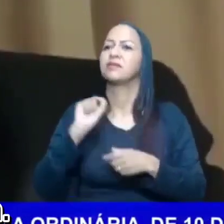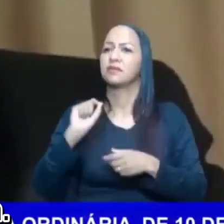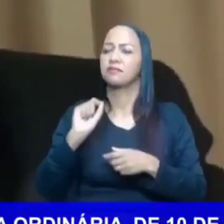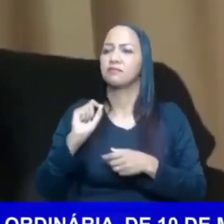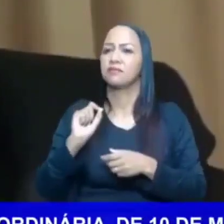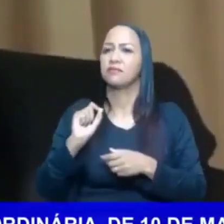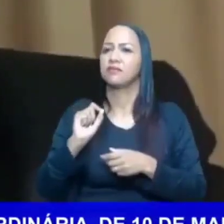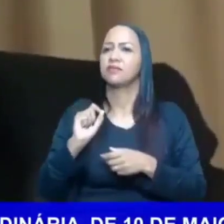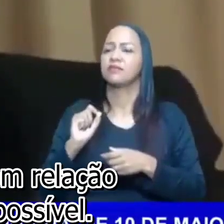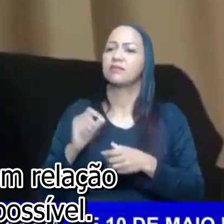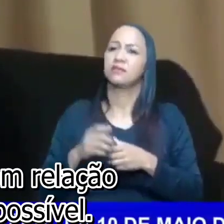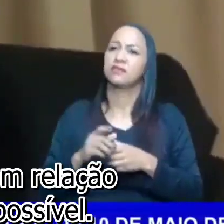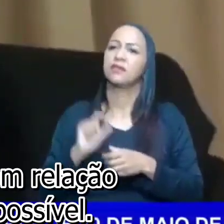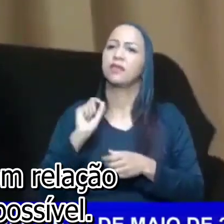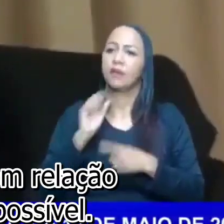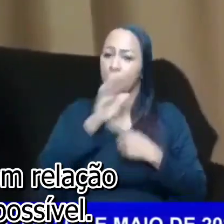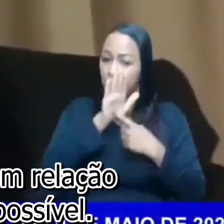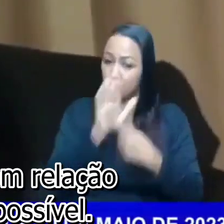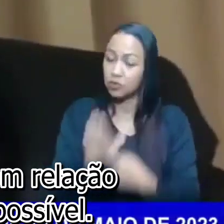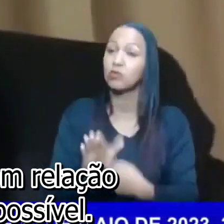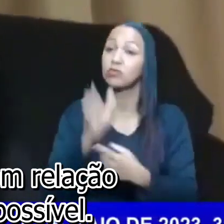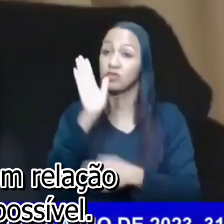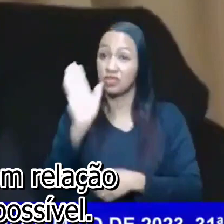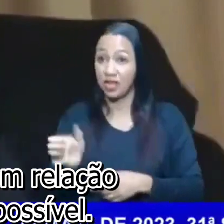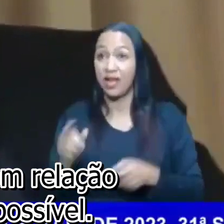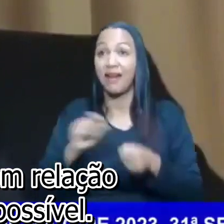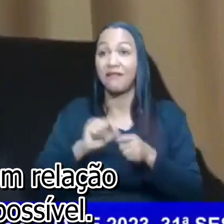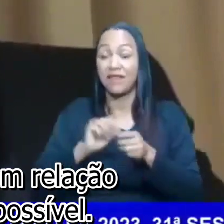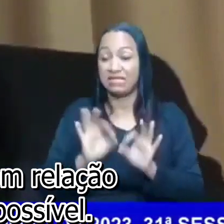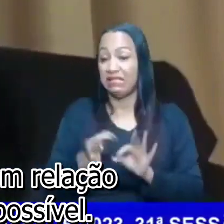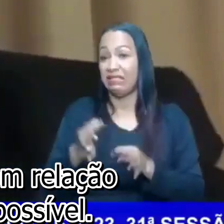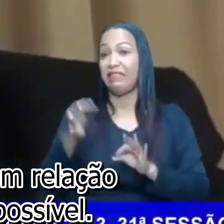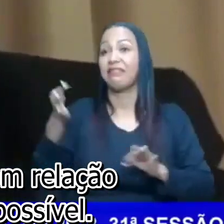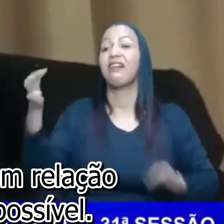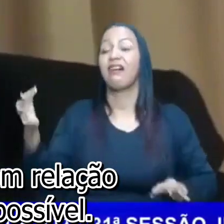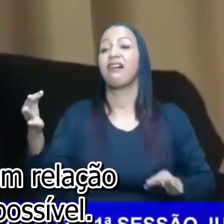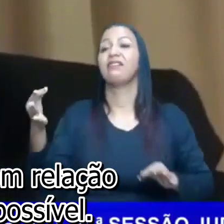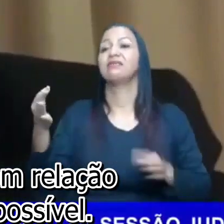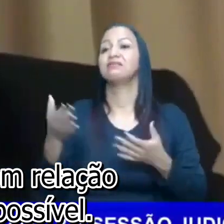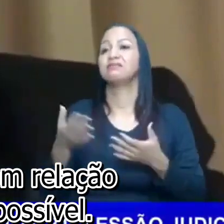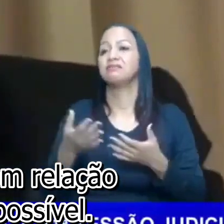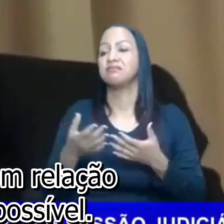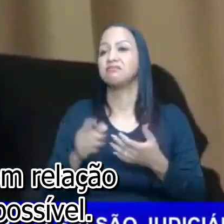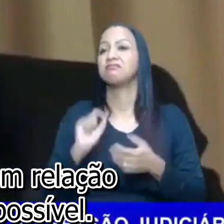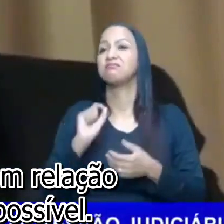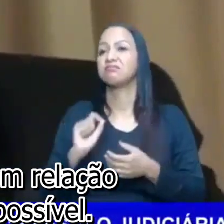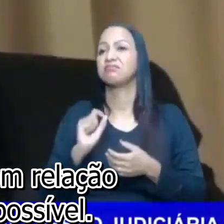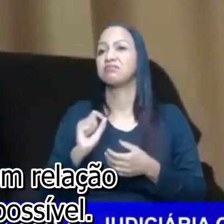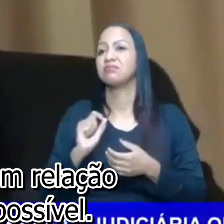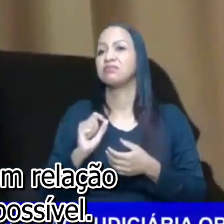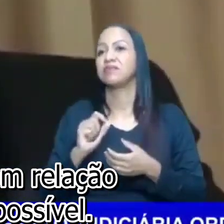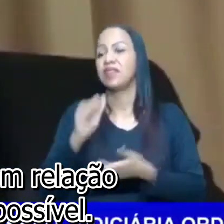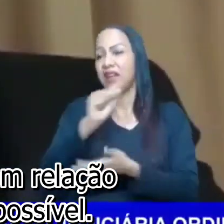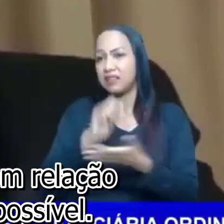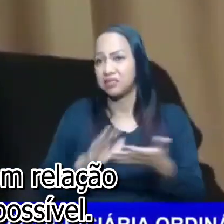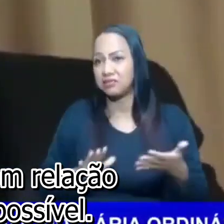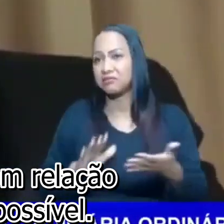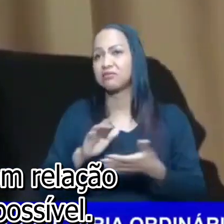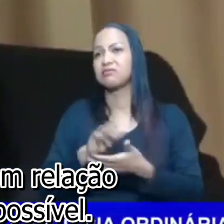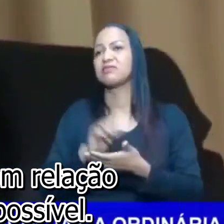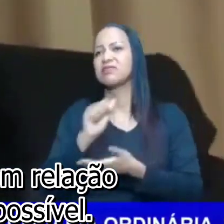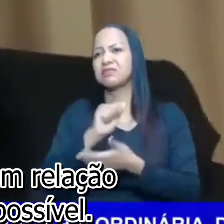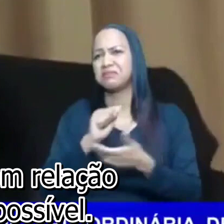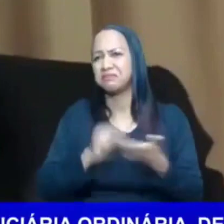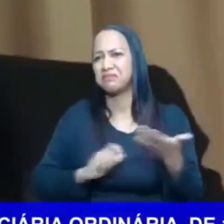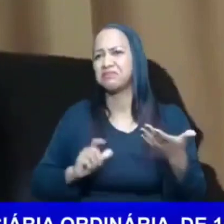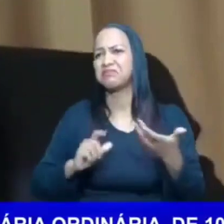para a conta. E ele apresentou. Agora, fazer detalhamento com relação a determinadas atividades é